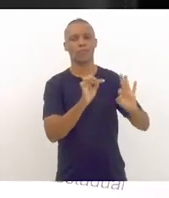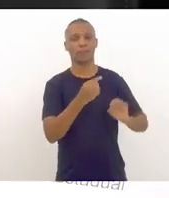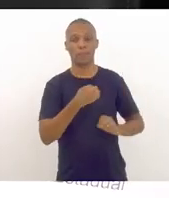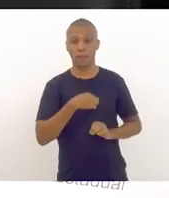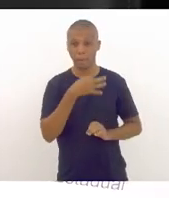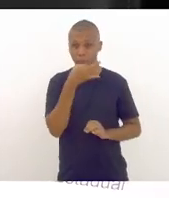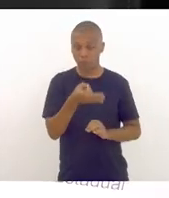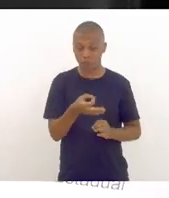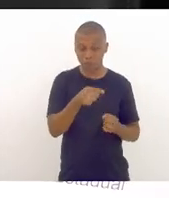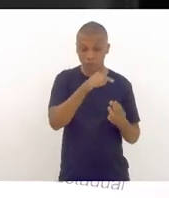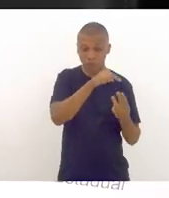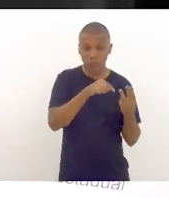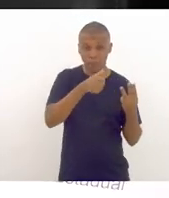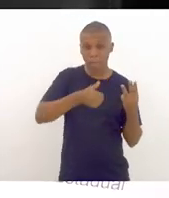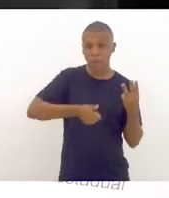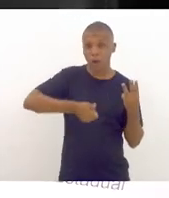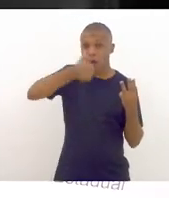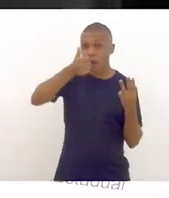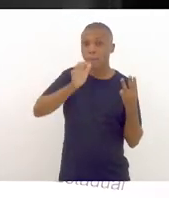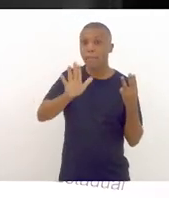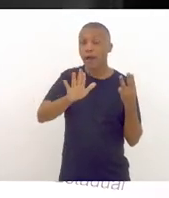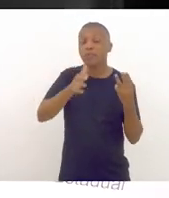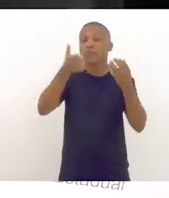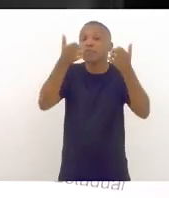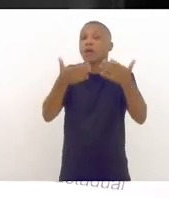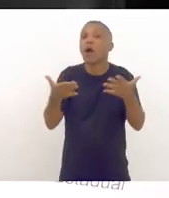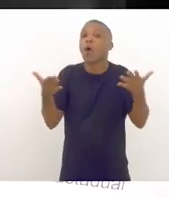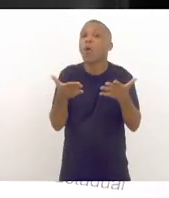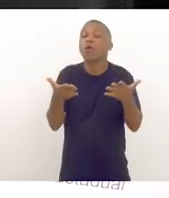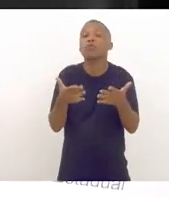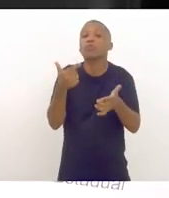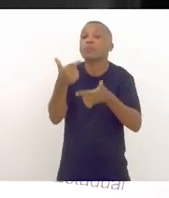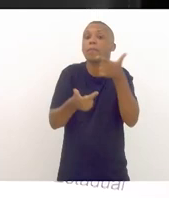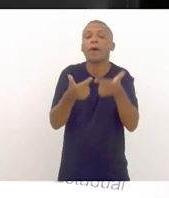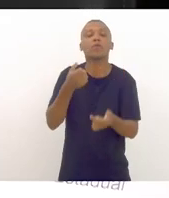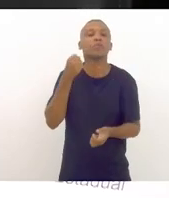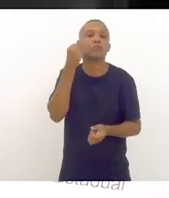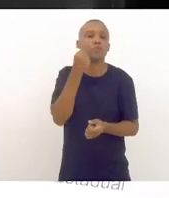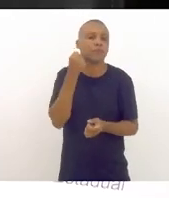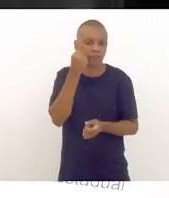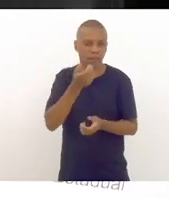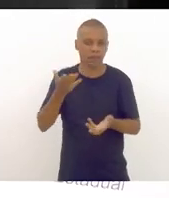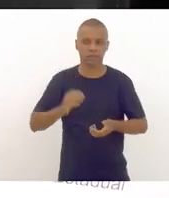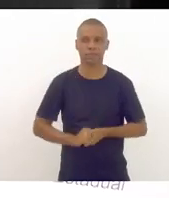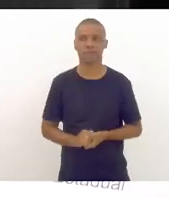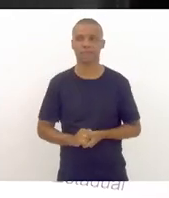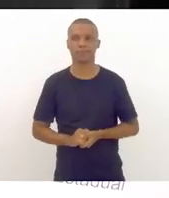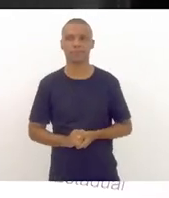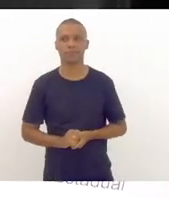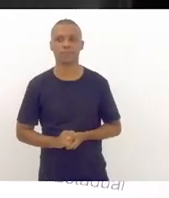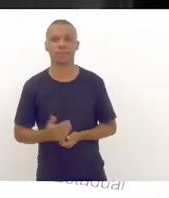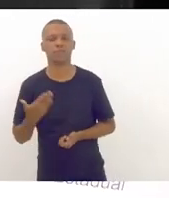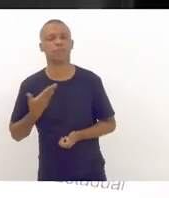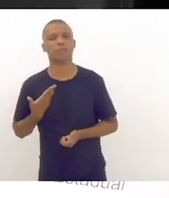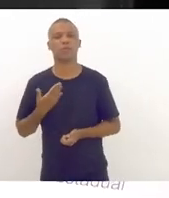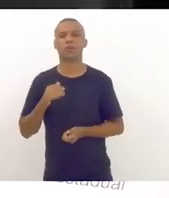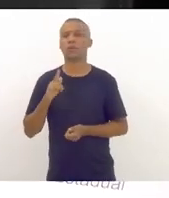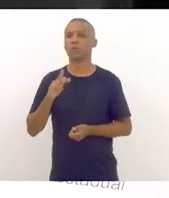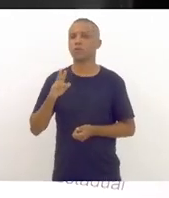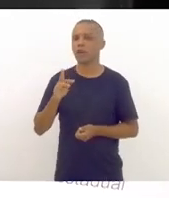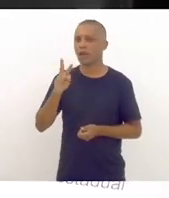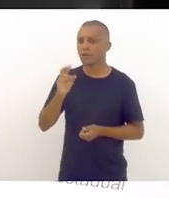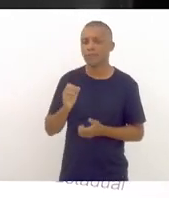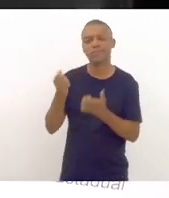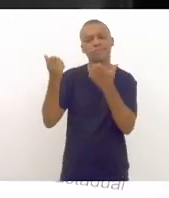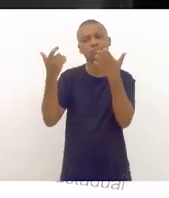três melhores, mas a gente vai falar aqui dele como senador. Nosso querido Gustavo Tutuca falou bem